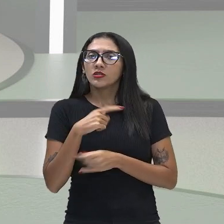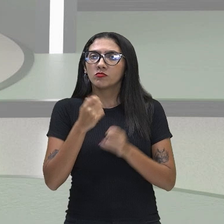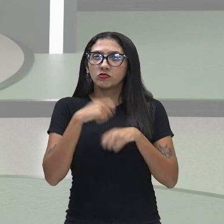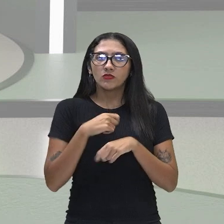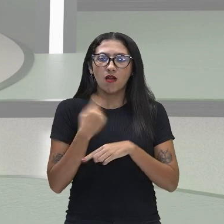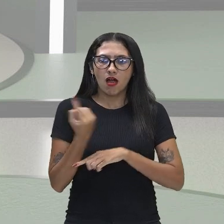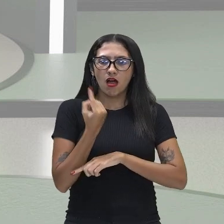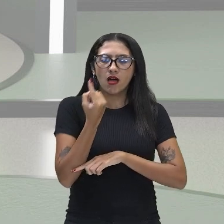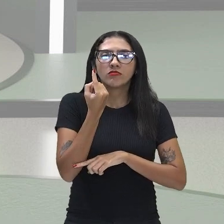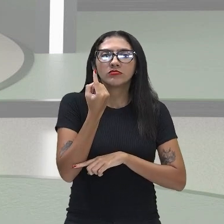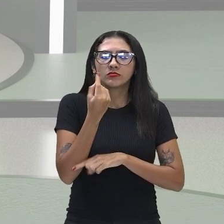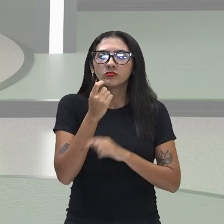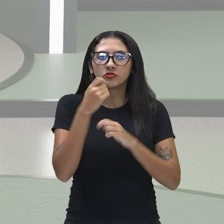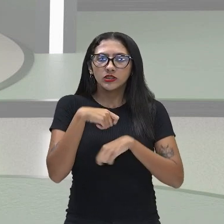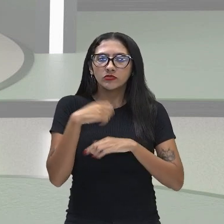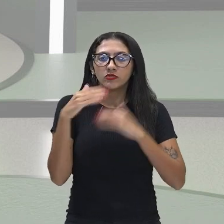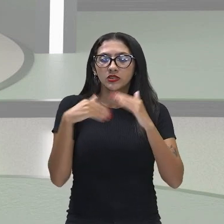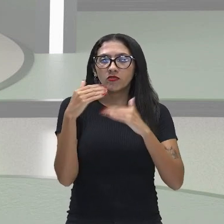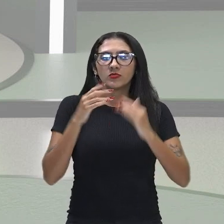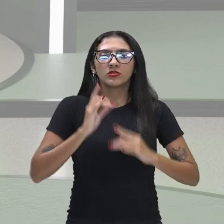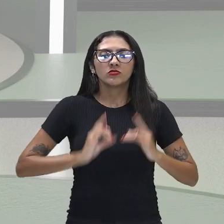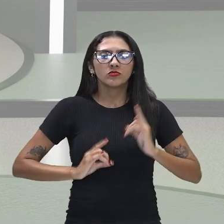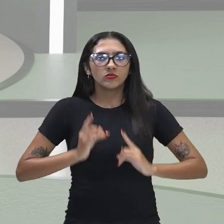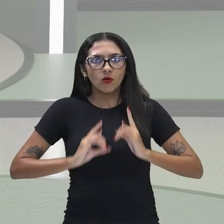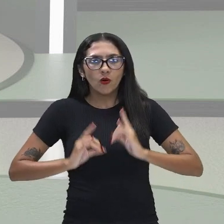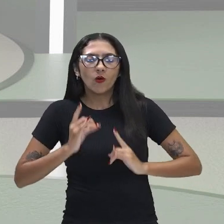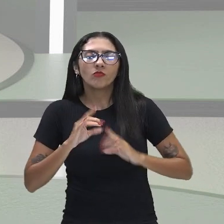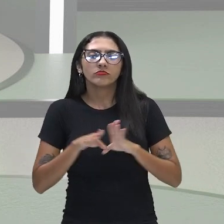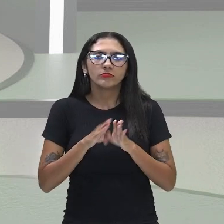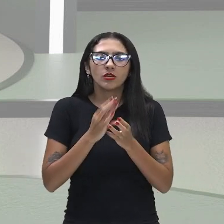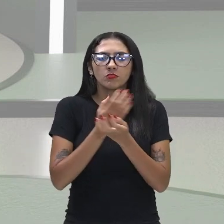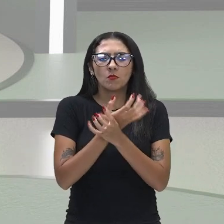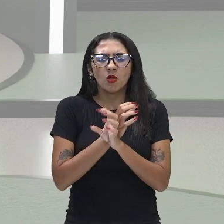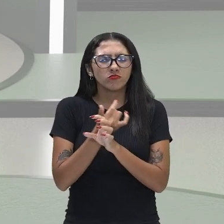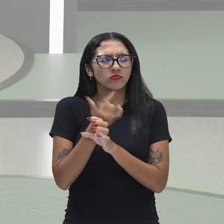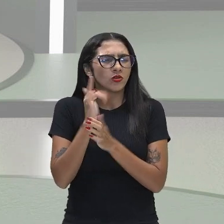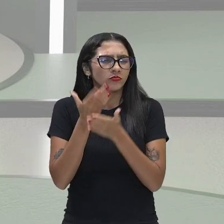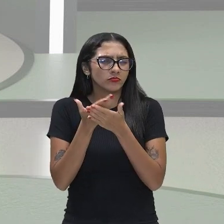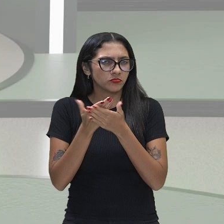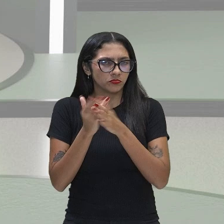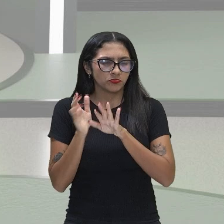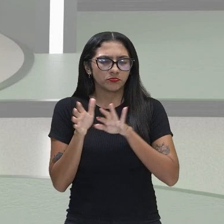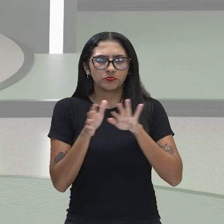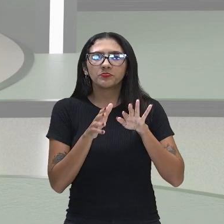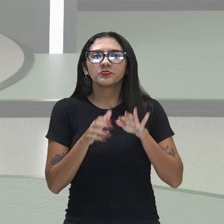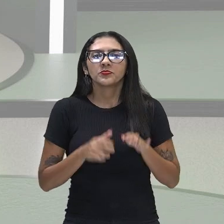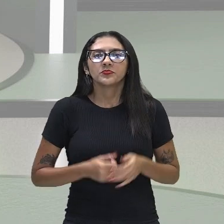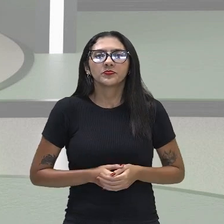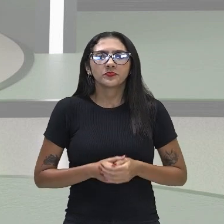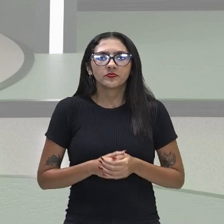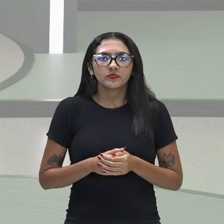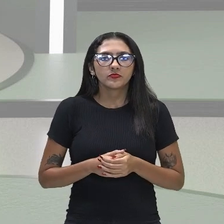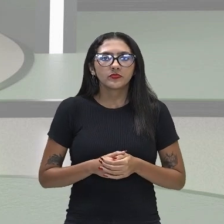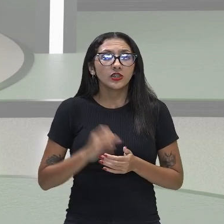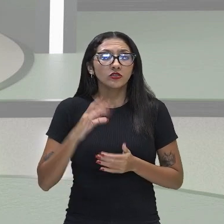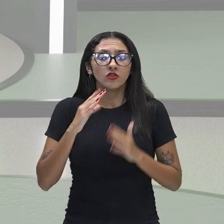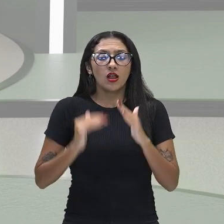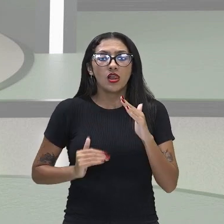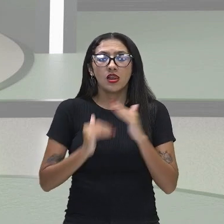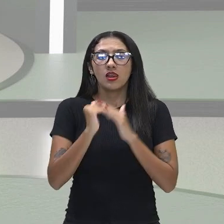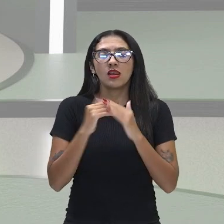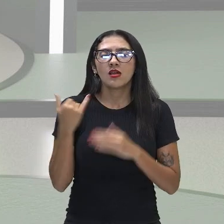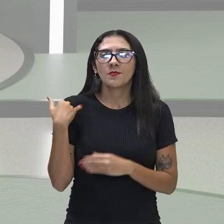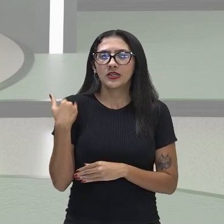Dependendo do desenvolvimento de uma parte lá dos nossos ossos, tema de outra aula, tá bom? Mas é apenas até essa idade que uma pessoa